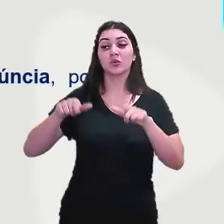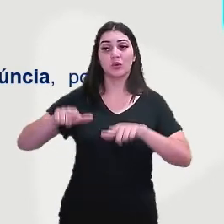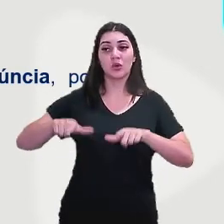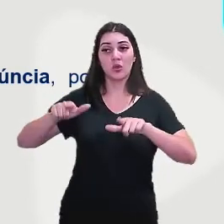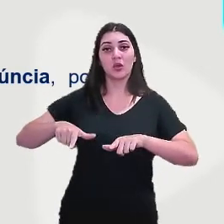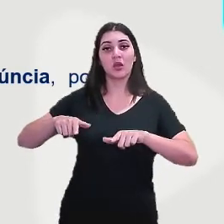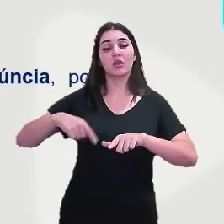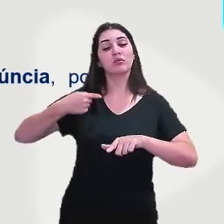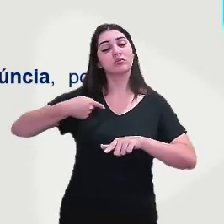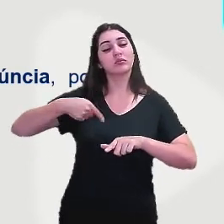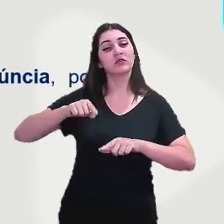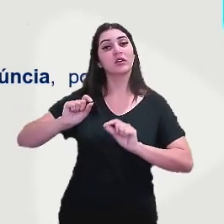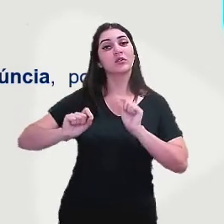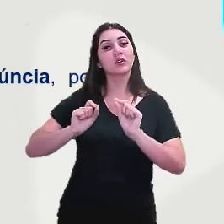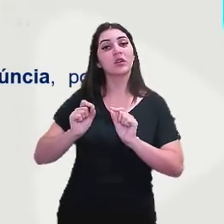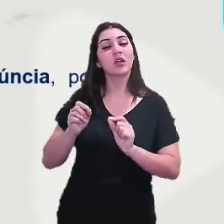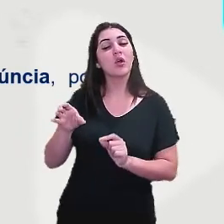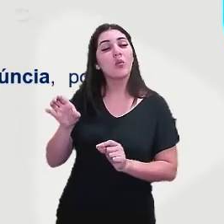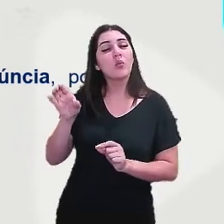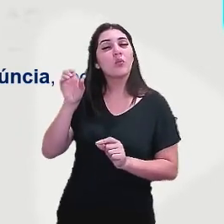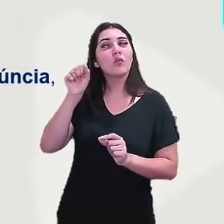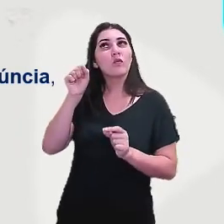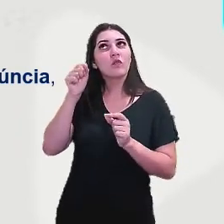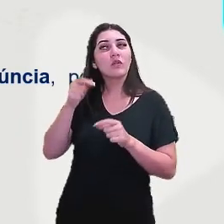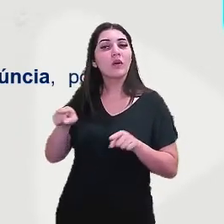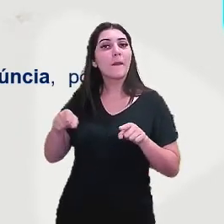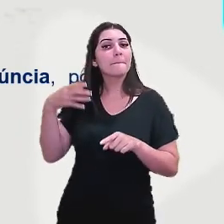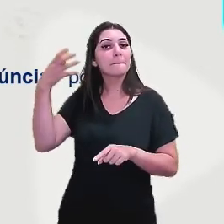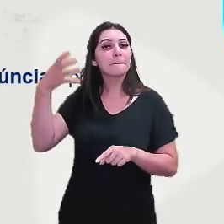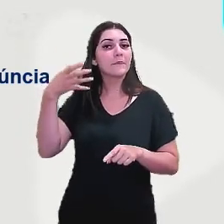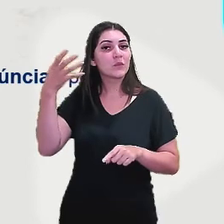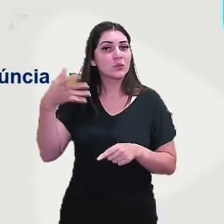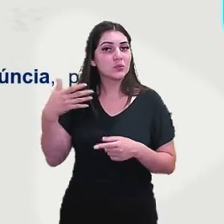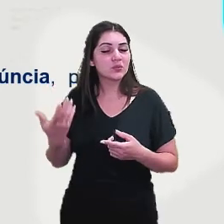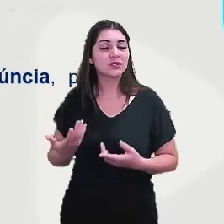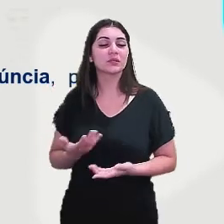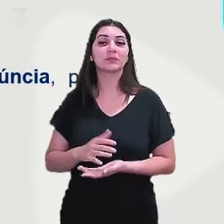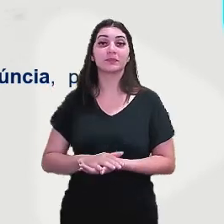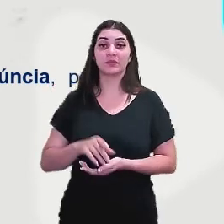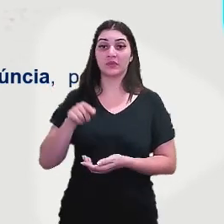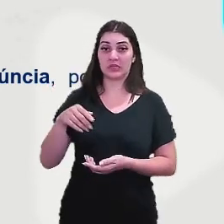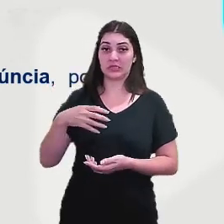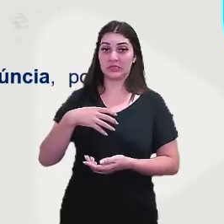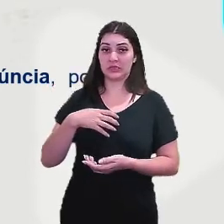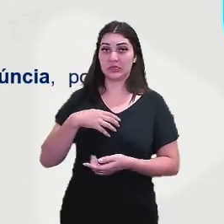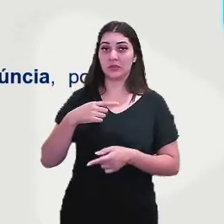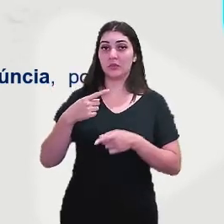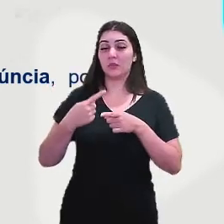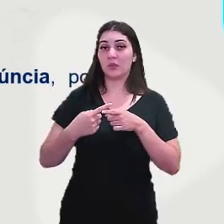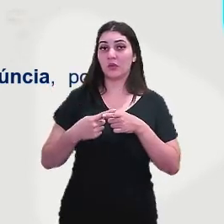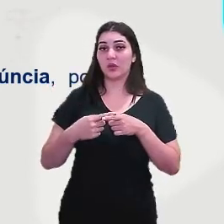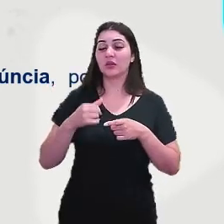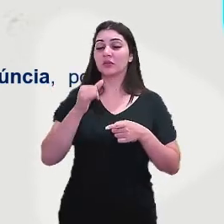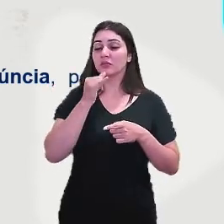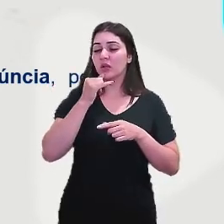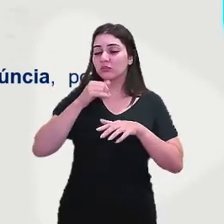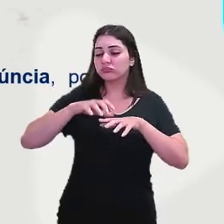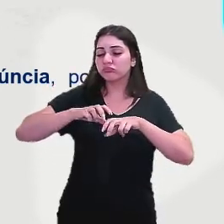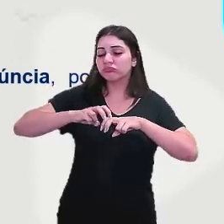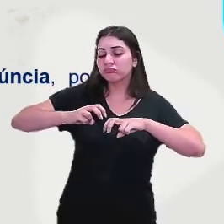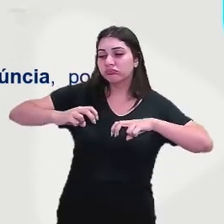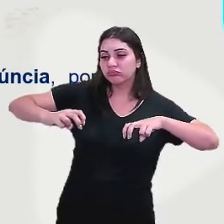a gente vai ouvir uma música, é um concerto, nesse sentido, porque é uma harmonia, uma